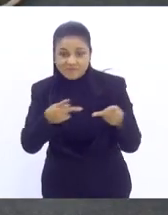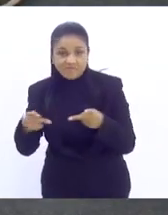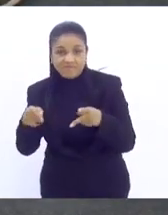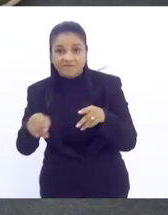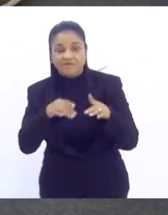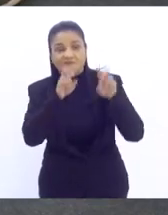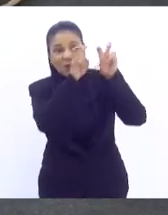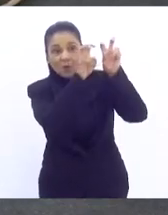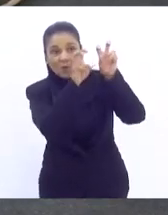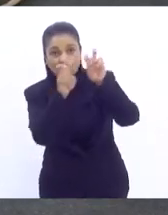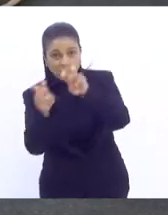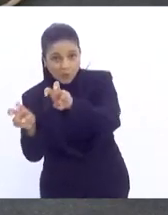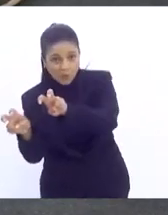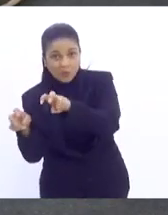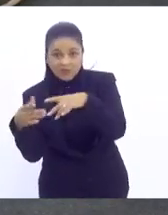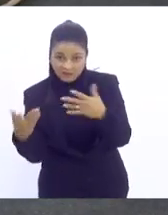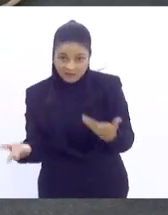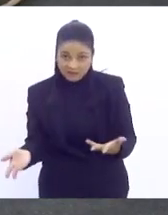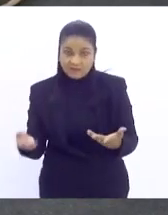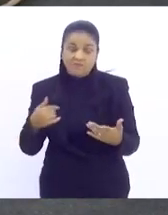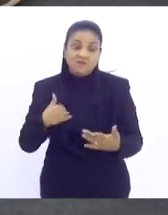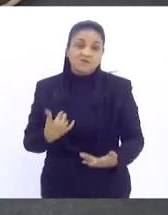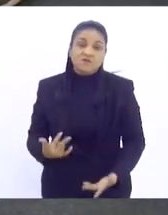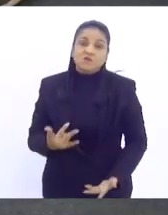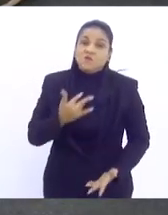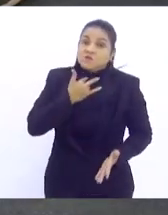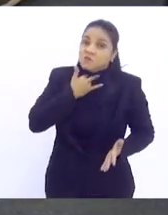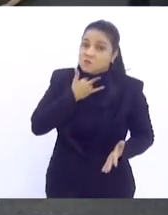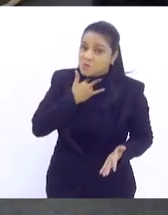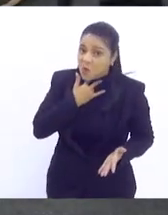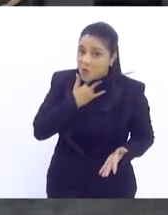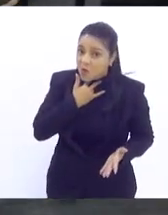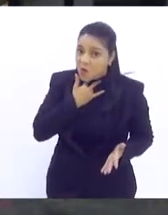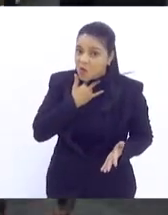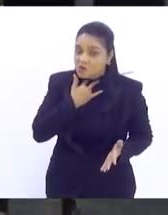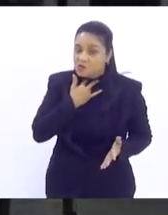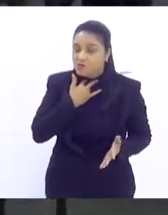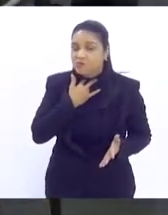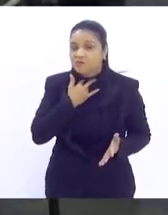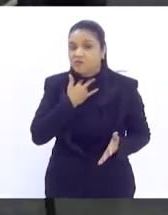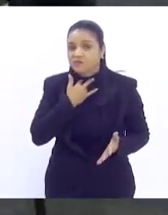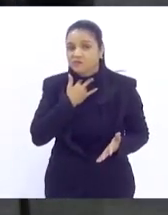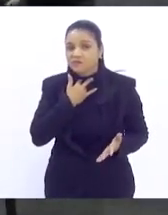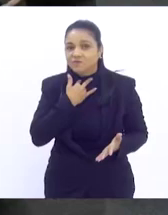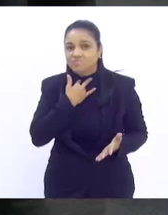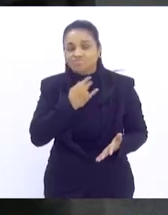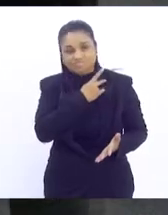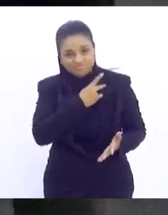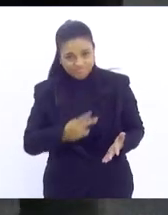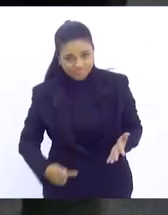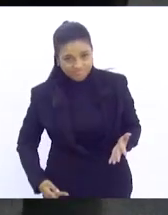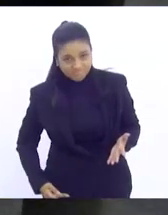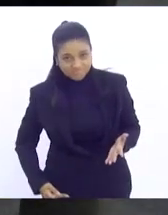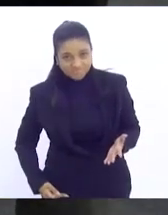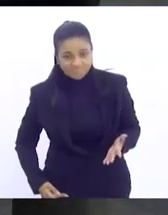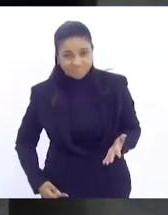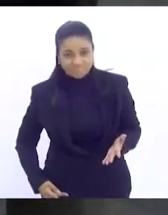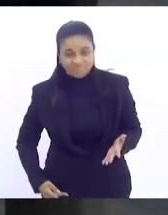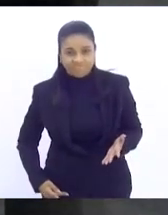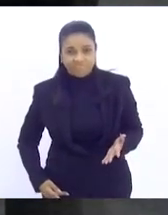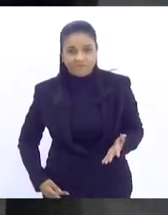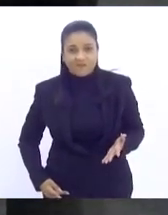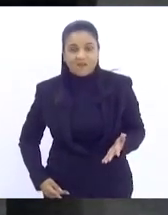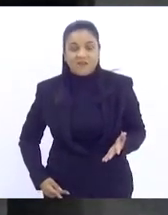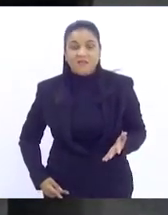material mas o que a gente não pode é senhora presidenta é deixar de fazer